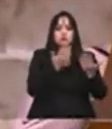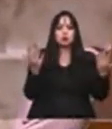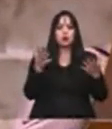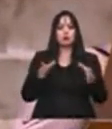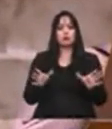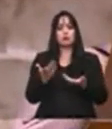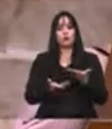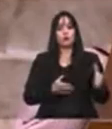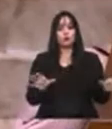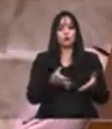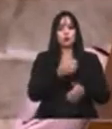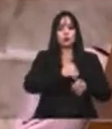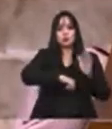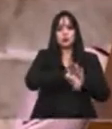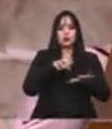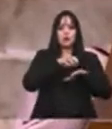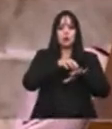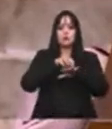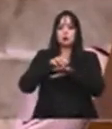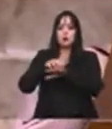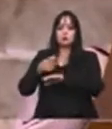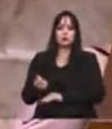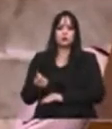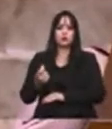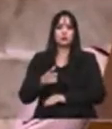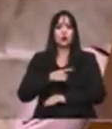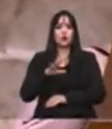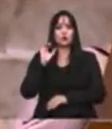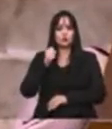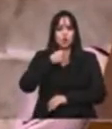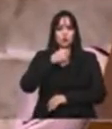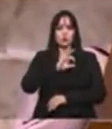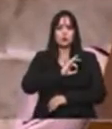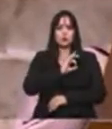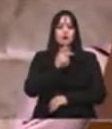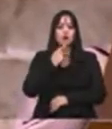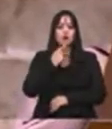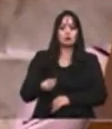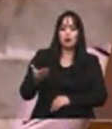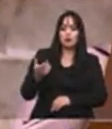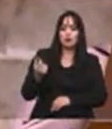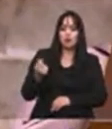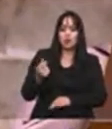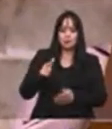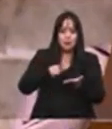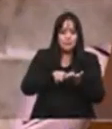um dos responsáveis pelos transportes de valores, que, ouvido o interrogatório policial, disse que entregava dinheiro em